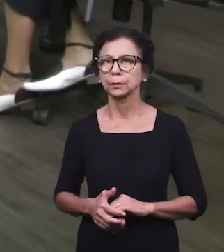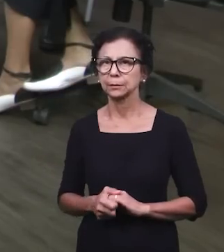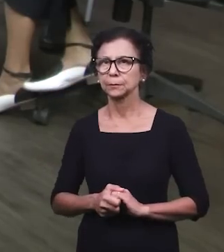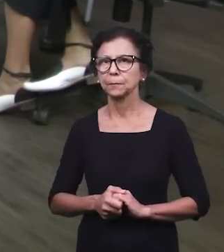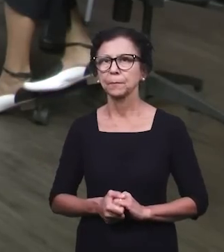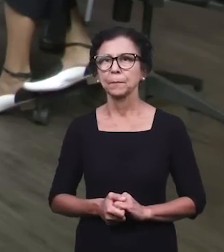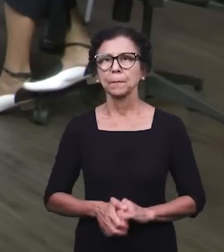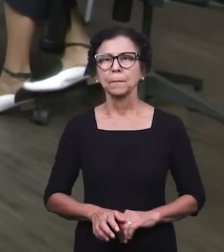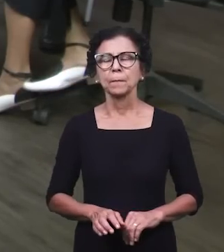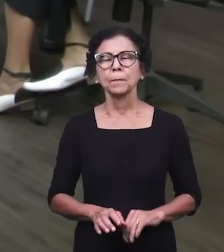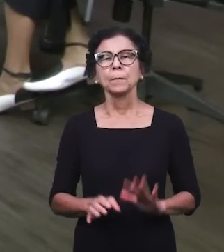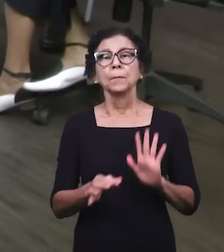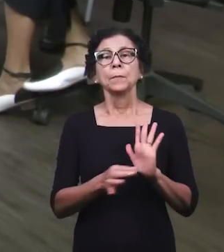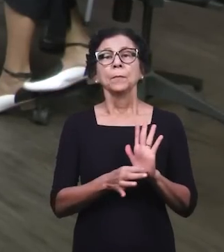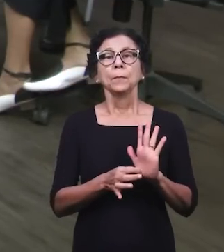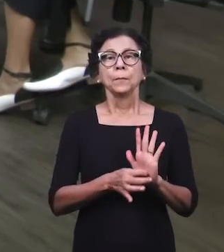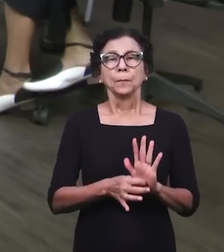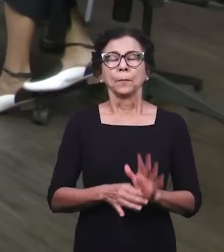era o seguinte,